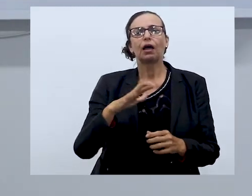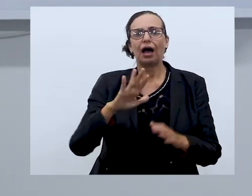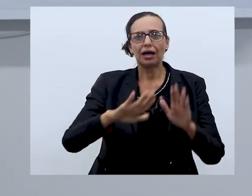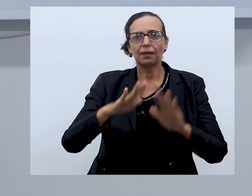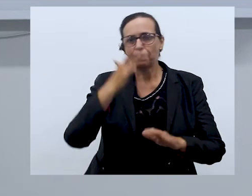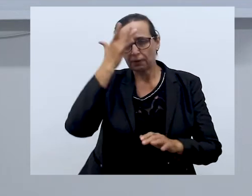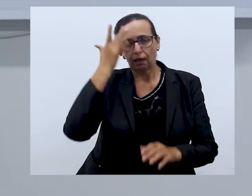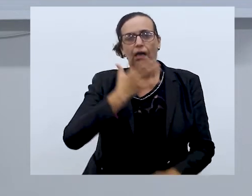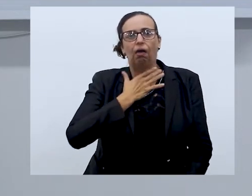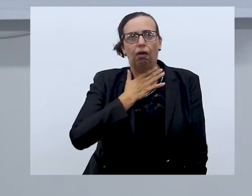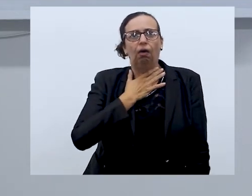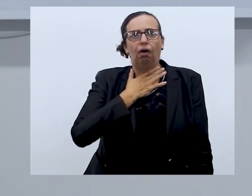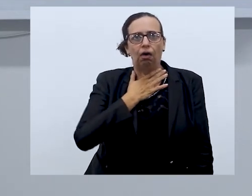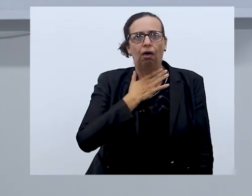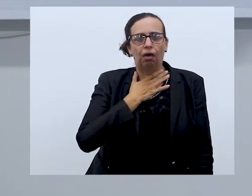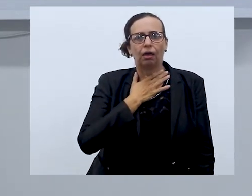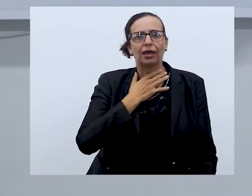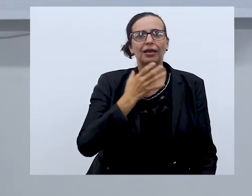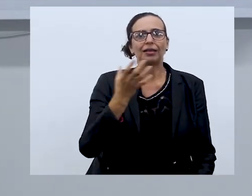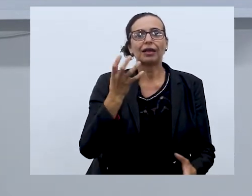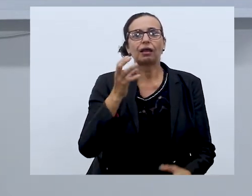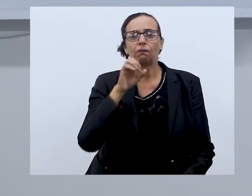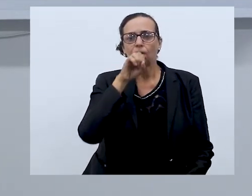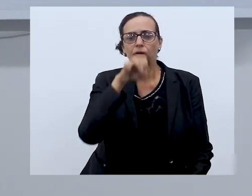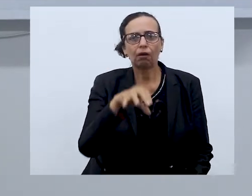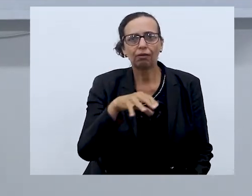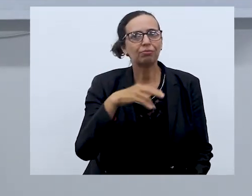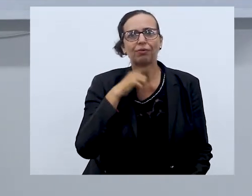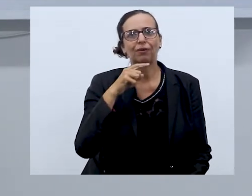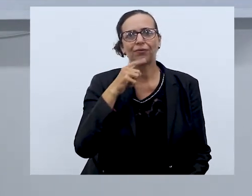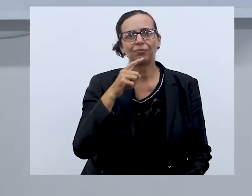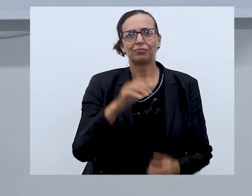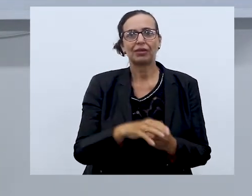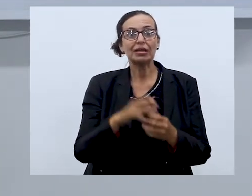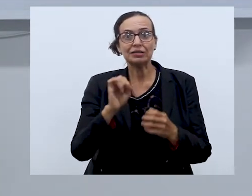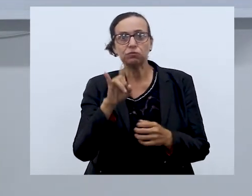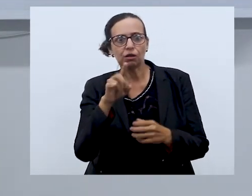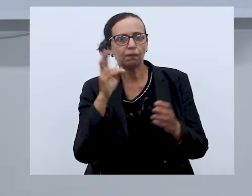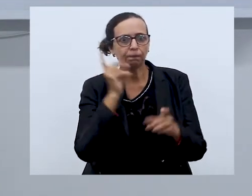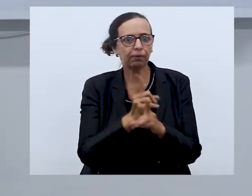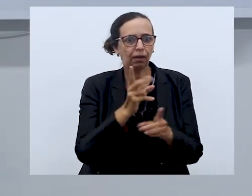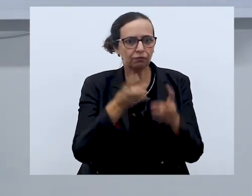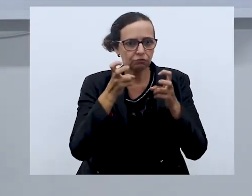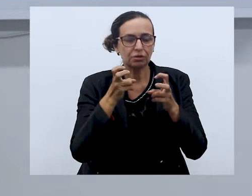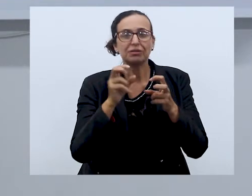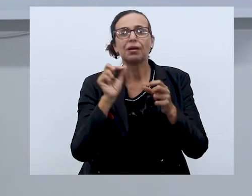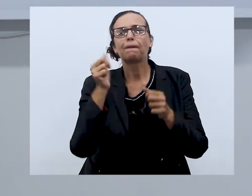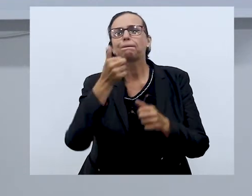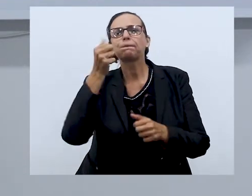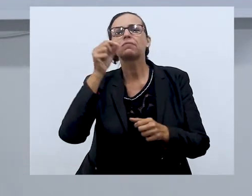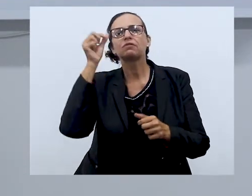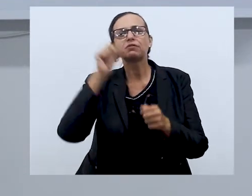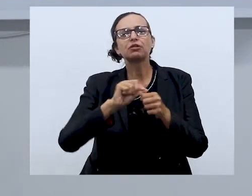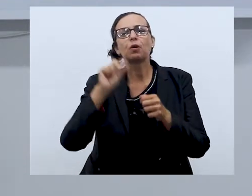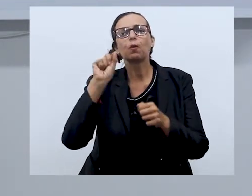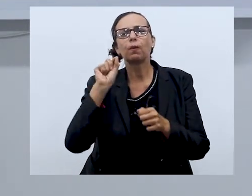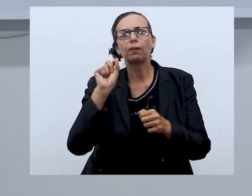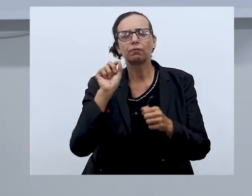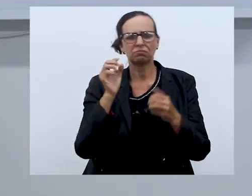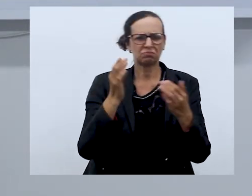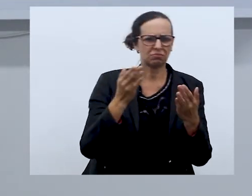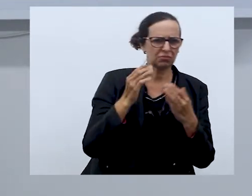não está acontecendo, e tosse na tentativa de expelir esse objeto. O que se deve fazer ao visualizar uma pessoa nessa